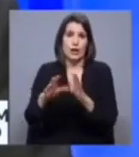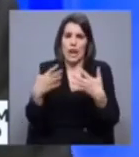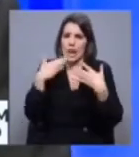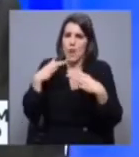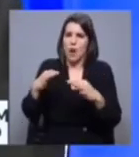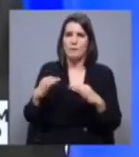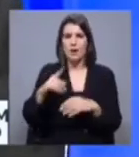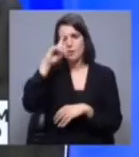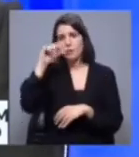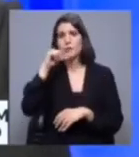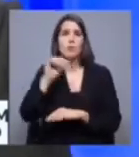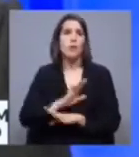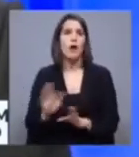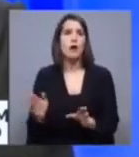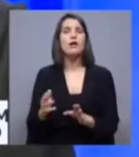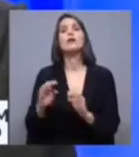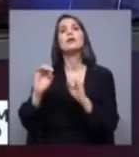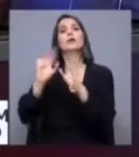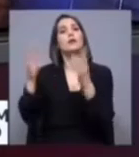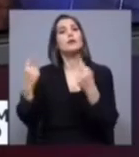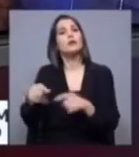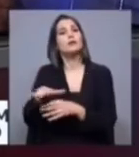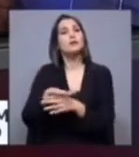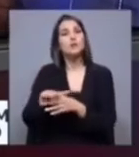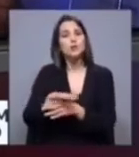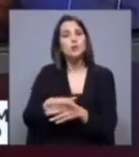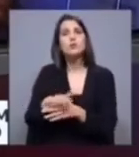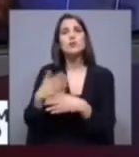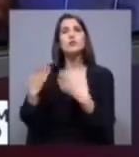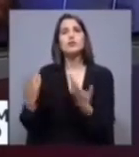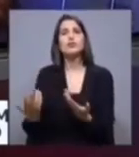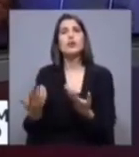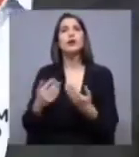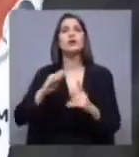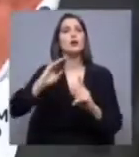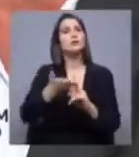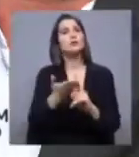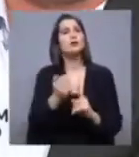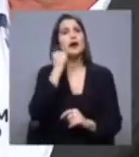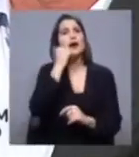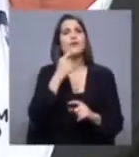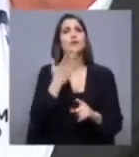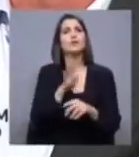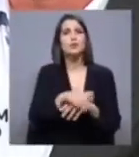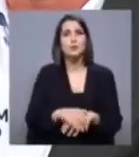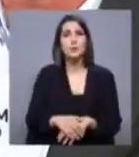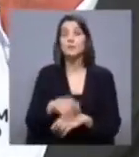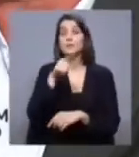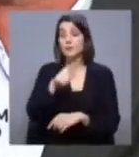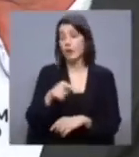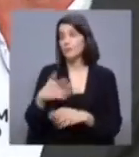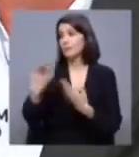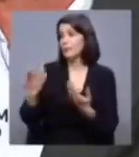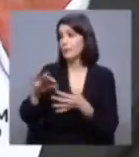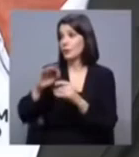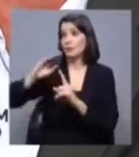normais. Evidentemente que há situações penas de pessoas duras, individuais. Penas mais duras, por exemplo. Não, o problema das penas, por exemplo, está provadíssimo em todos os